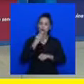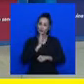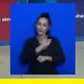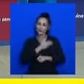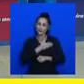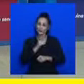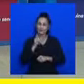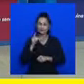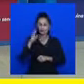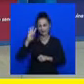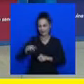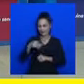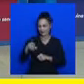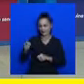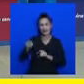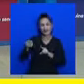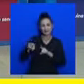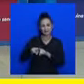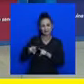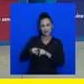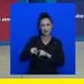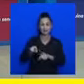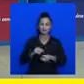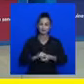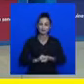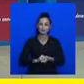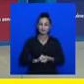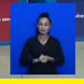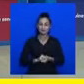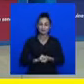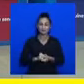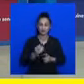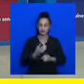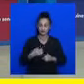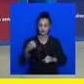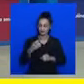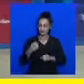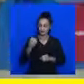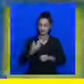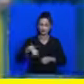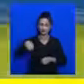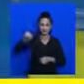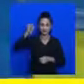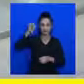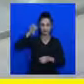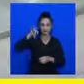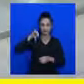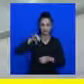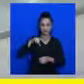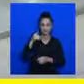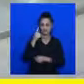aí. As bolas já foram retiradas, colocadas no tubo de transferência.